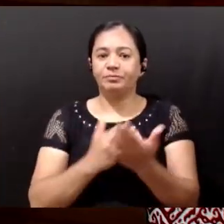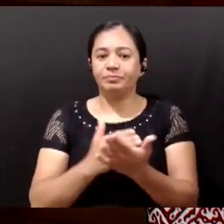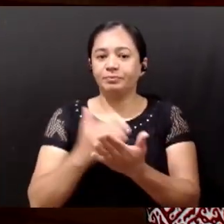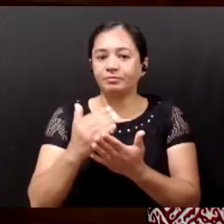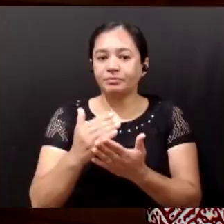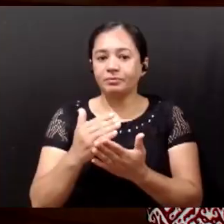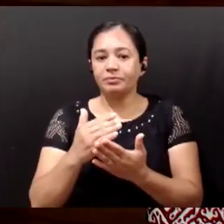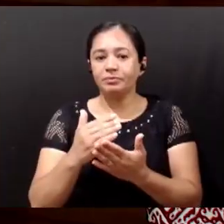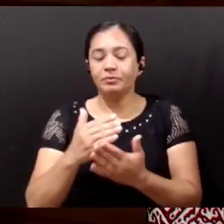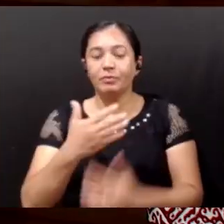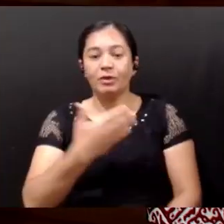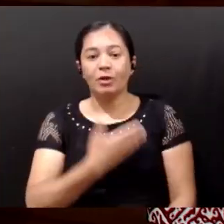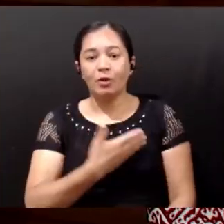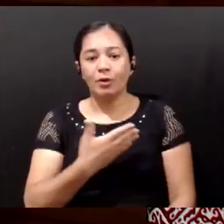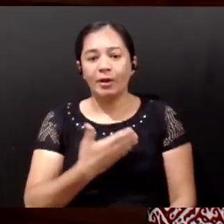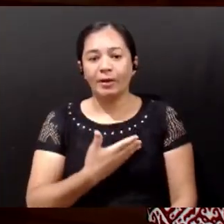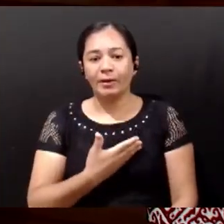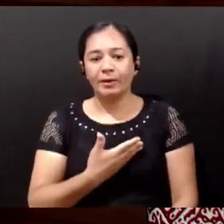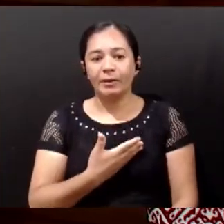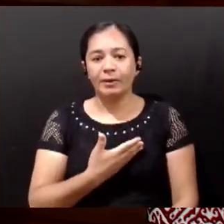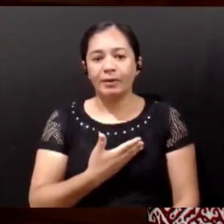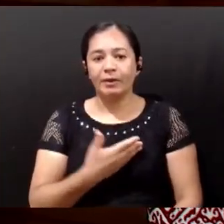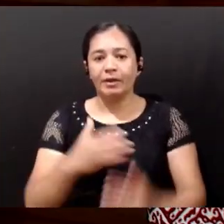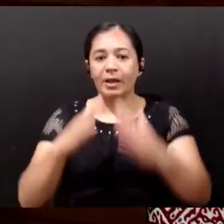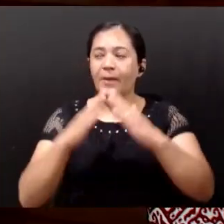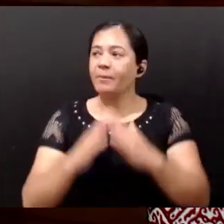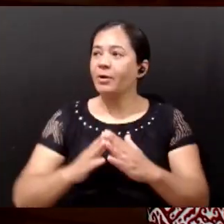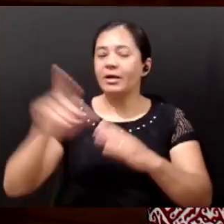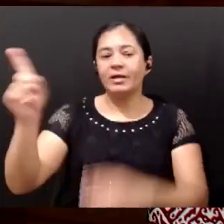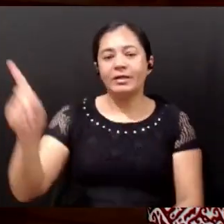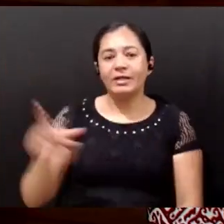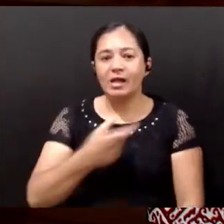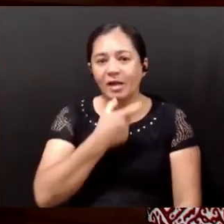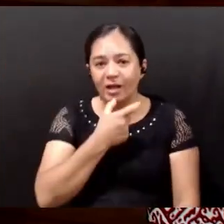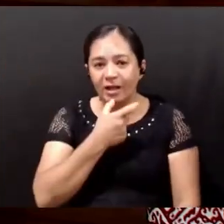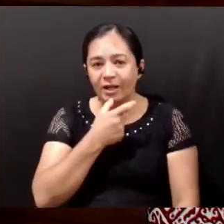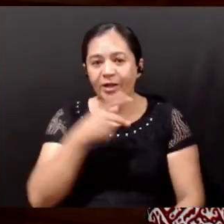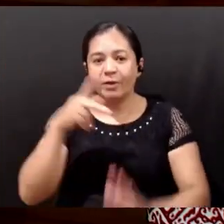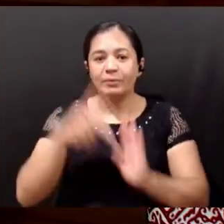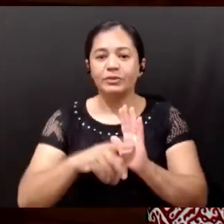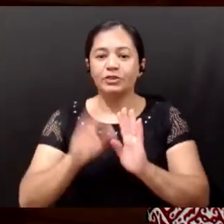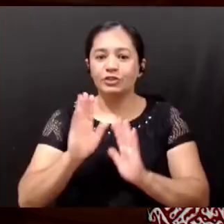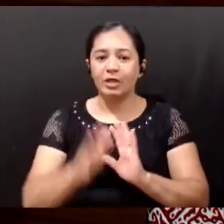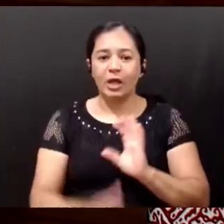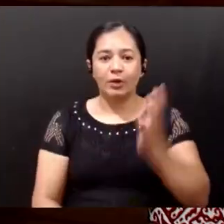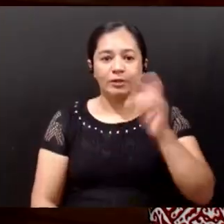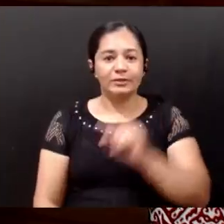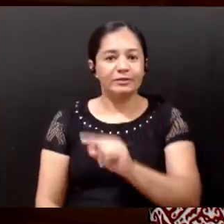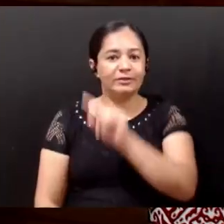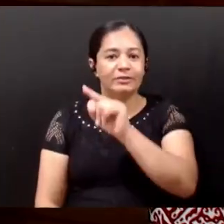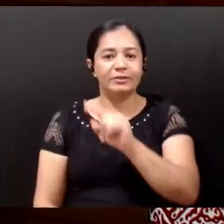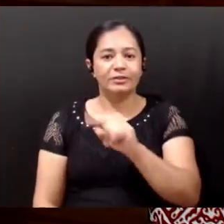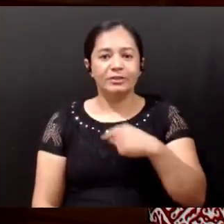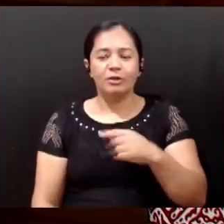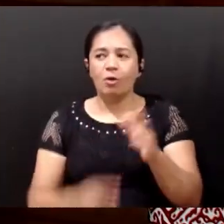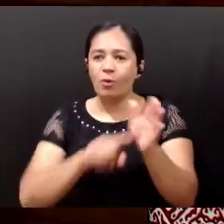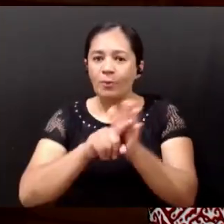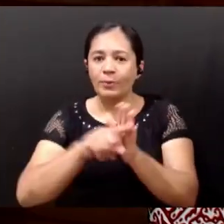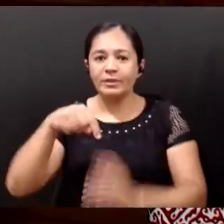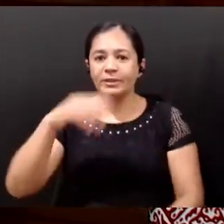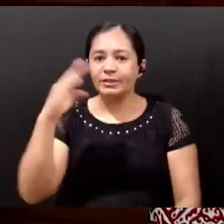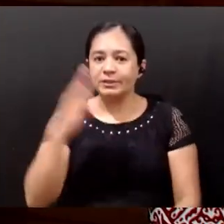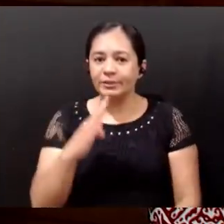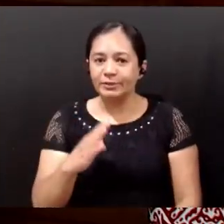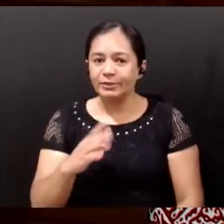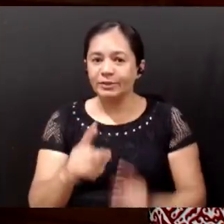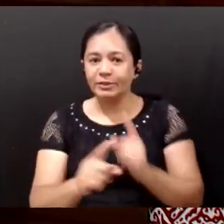ela mora na Inglaterra, né, que esse projeto já acontecia lá. Aí quando eu pesquisei aqui no Brasil, eu encontrei na época